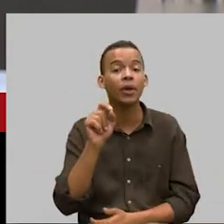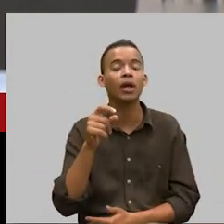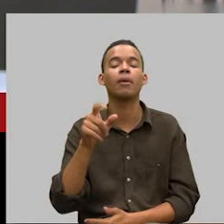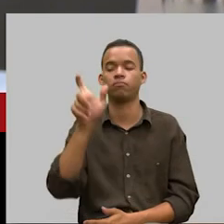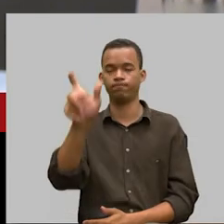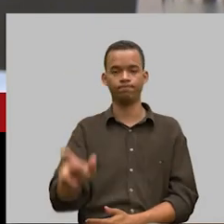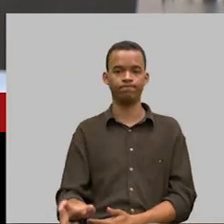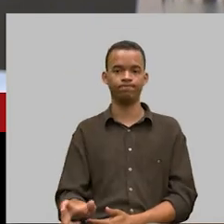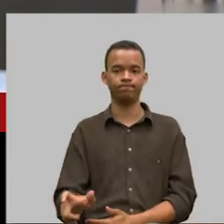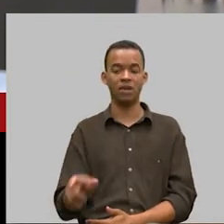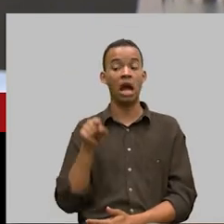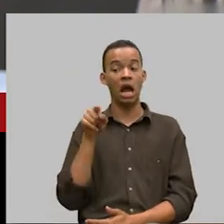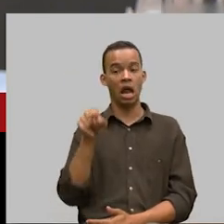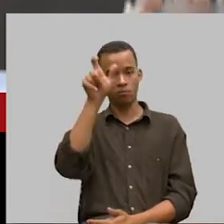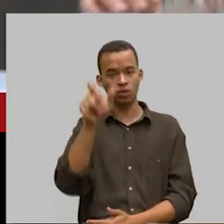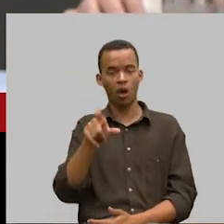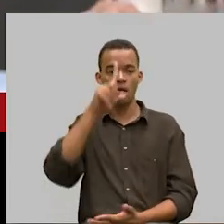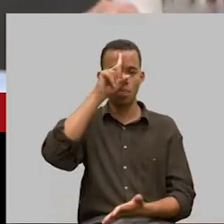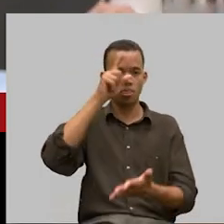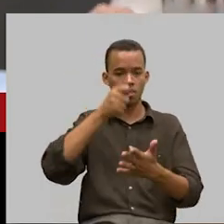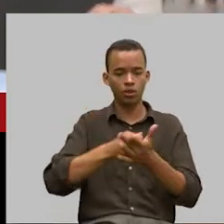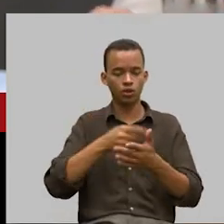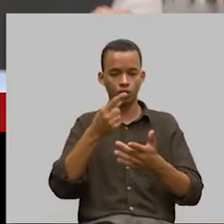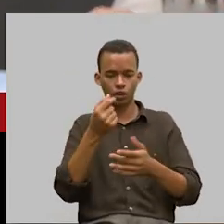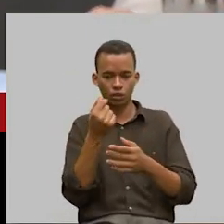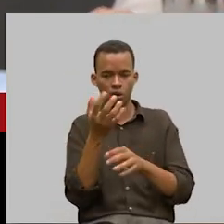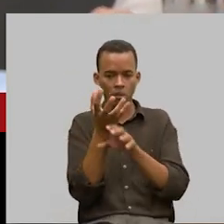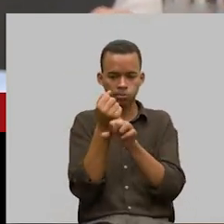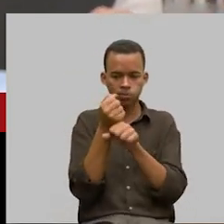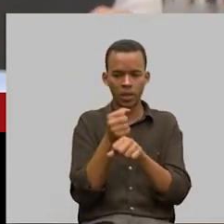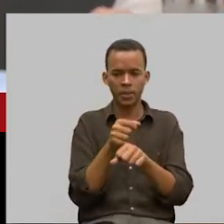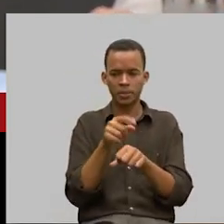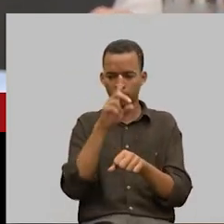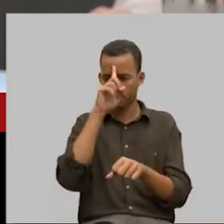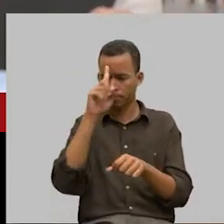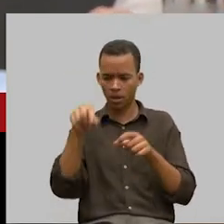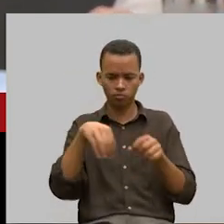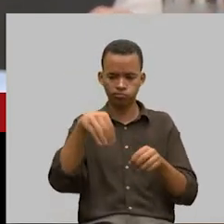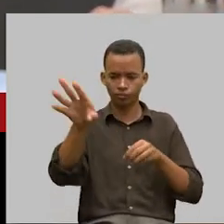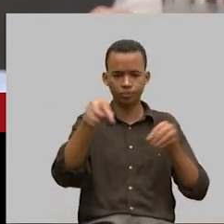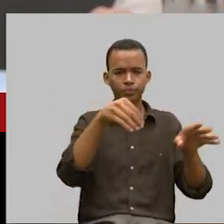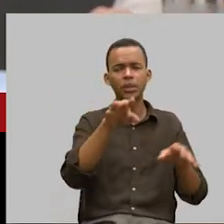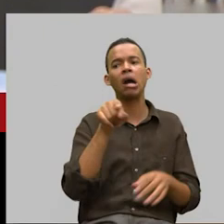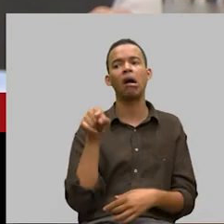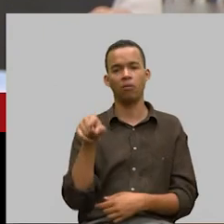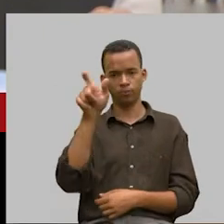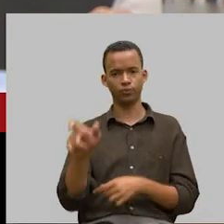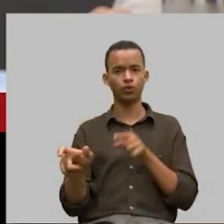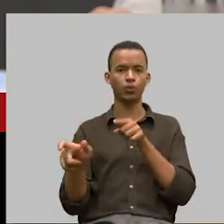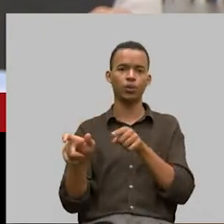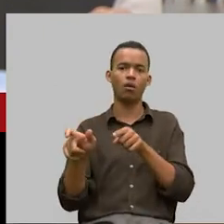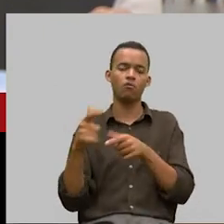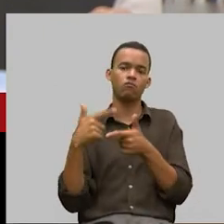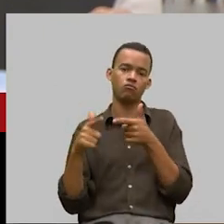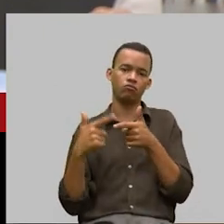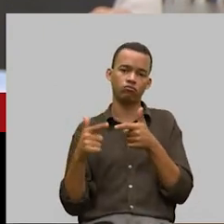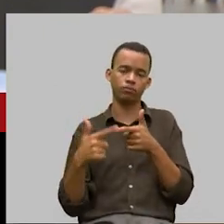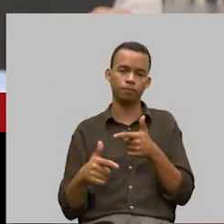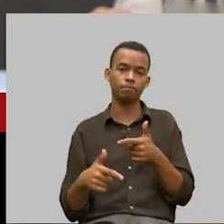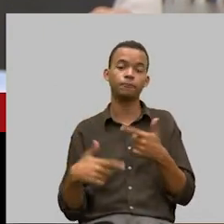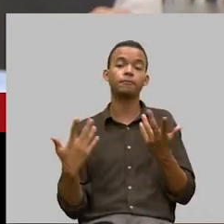né E então acho que esse é uma discussão pra gente fazer nessa relação eh das escolas do campo que